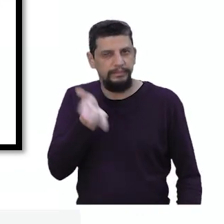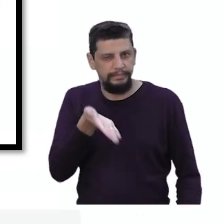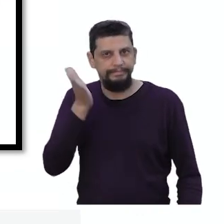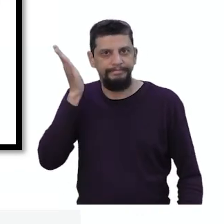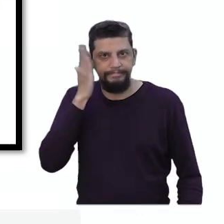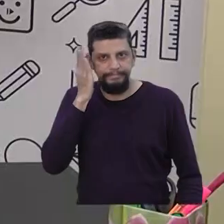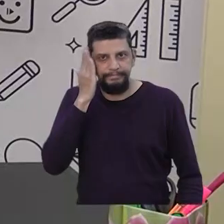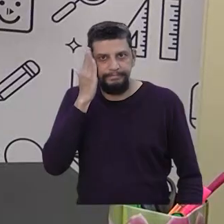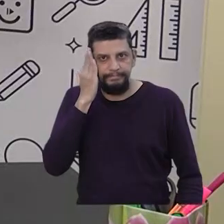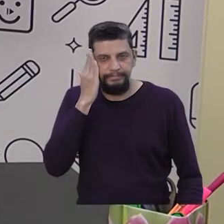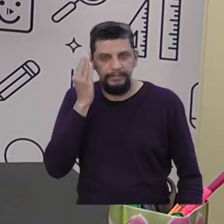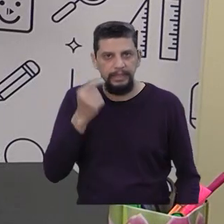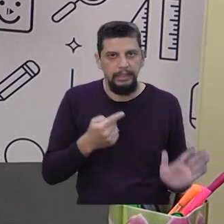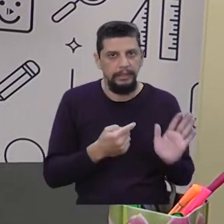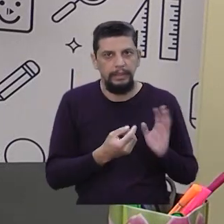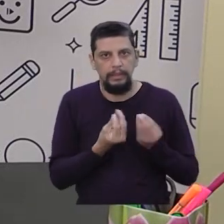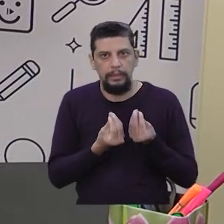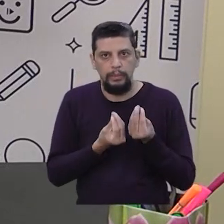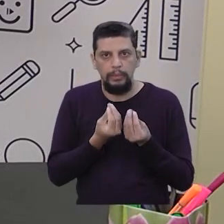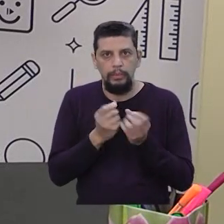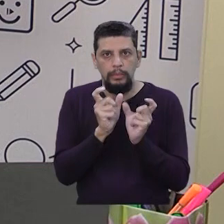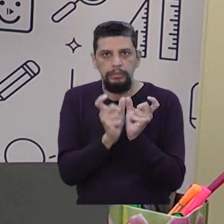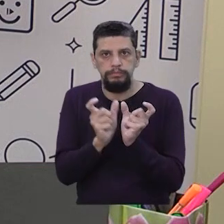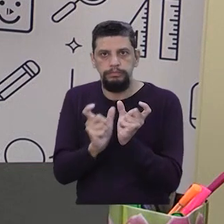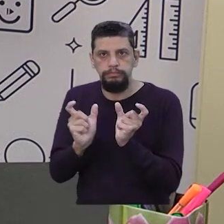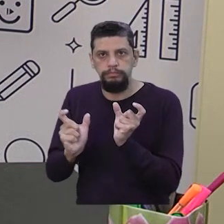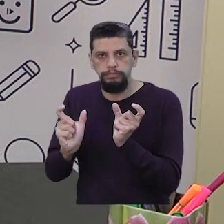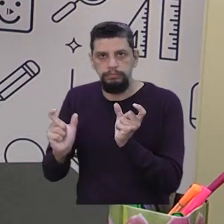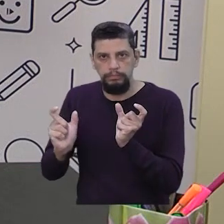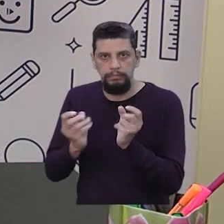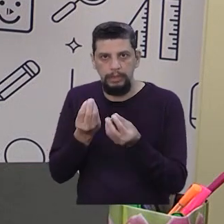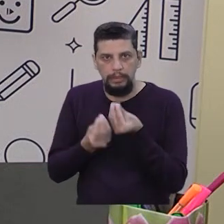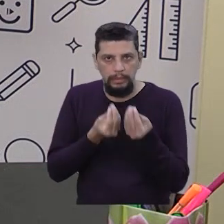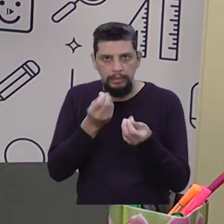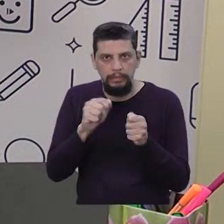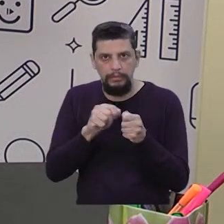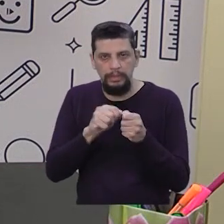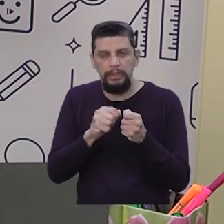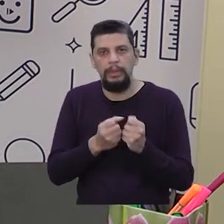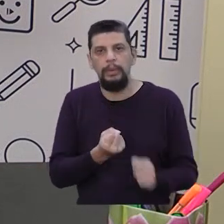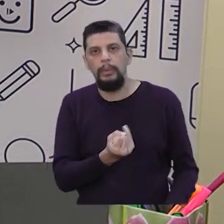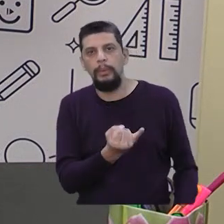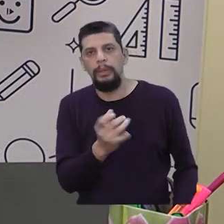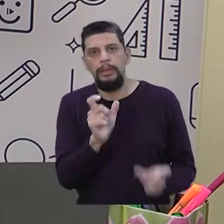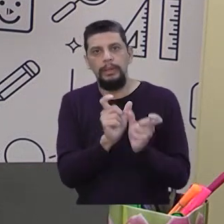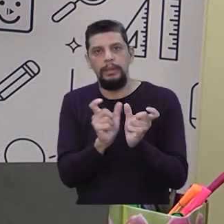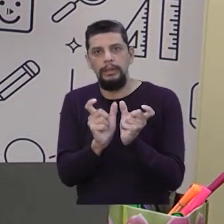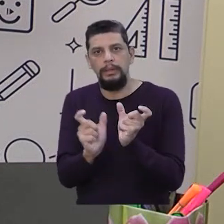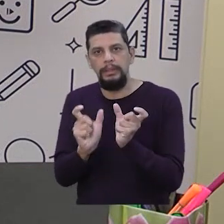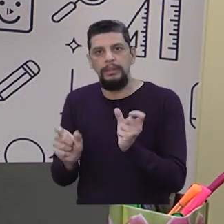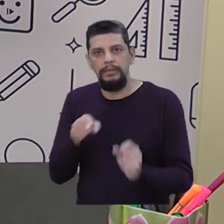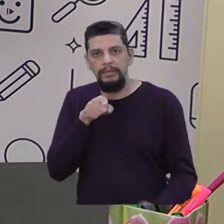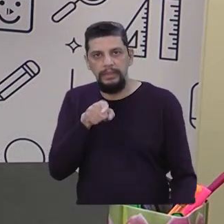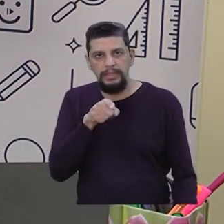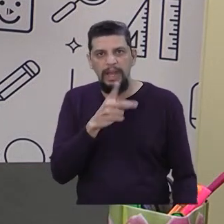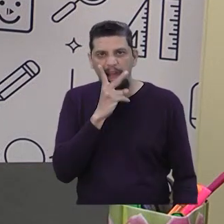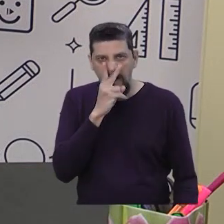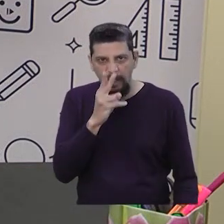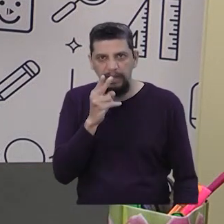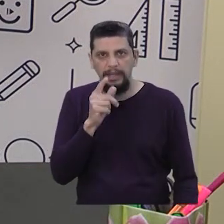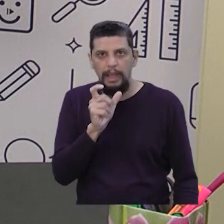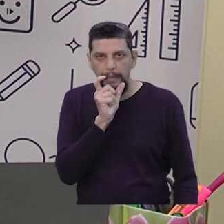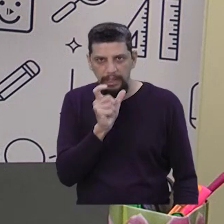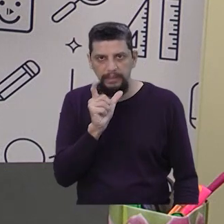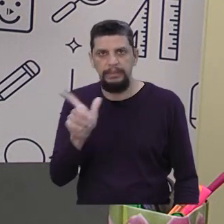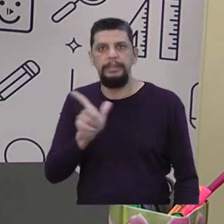já sabem identificar as sílabas, correto? Quantas sílabas vocês acham